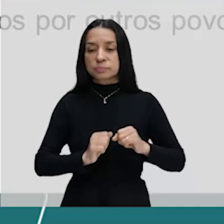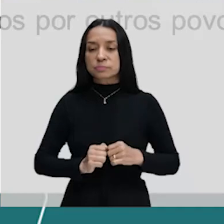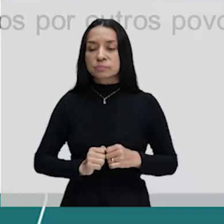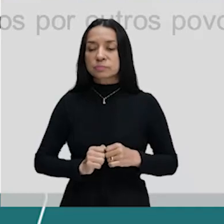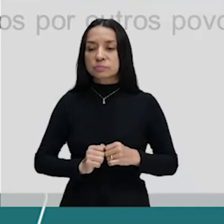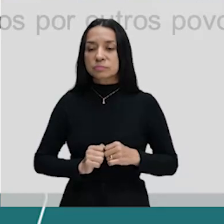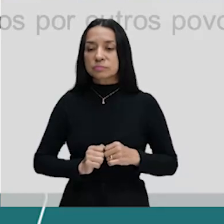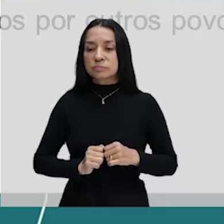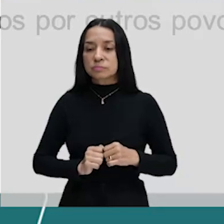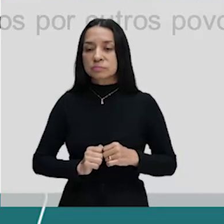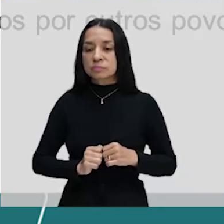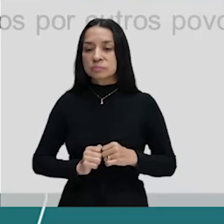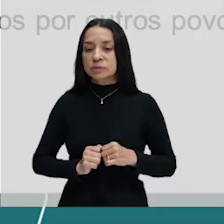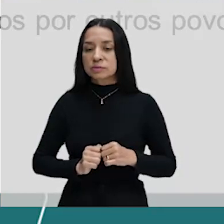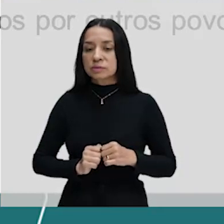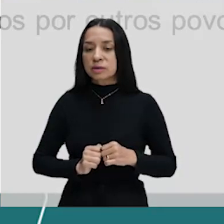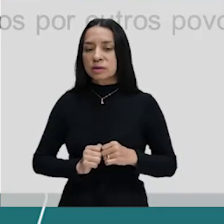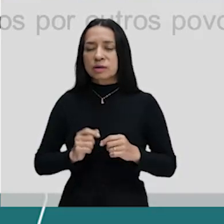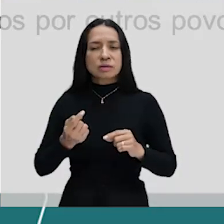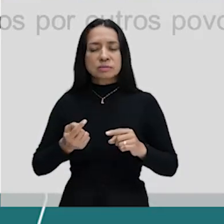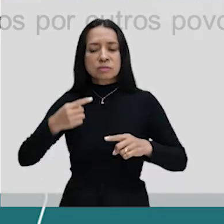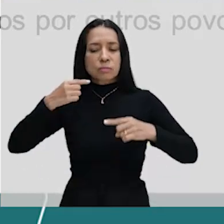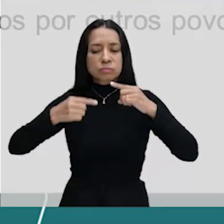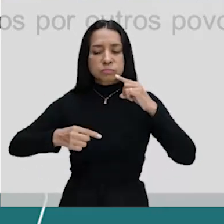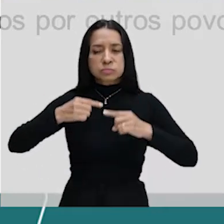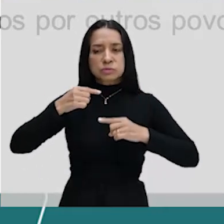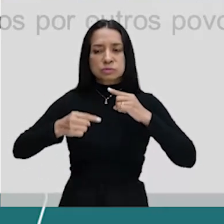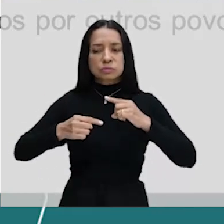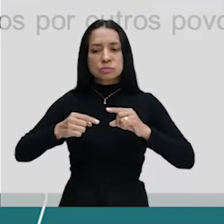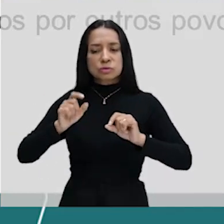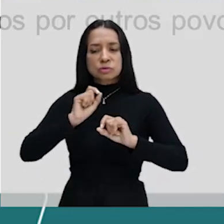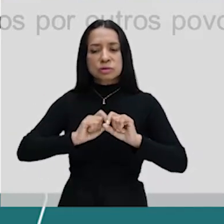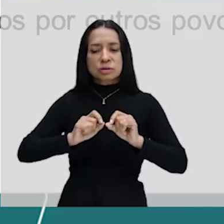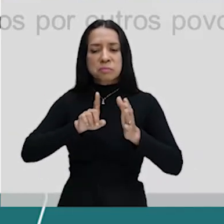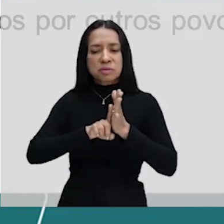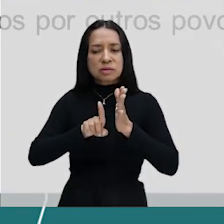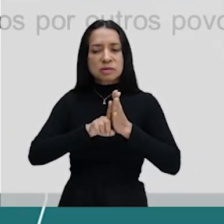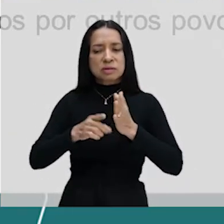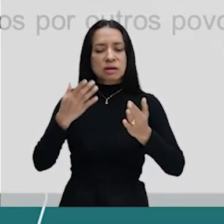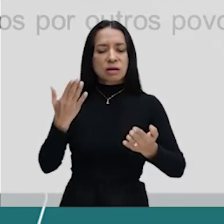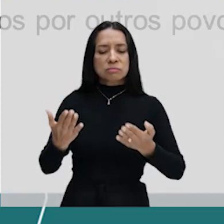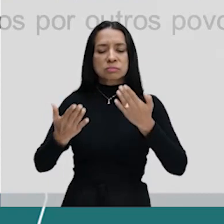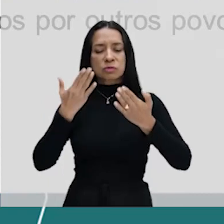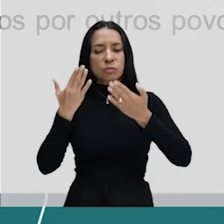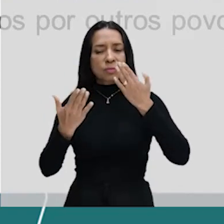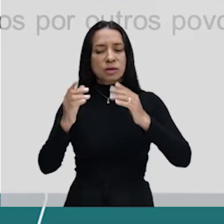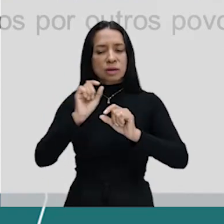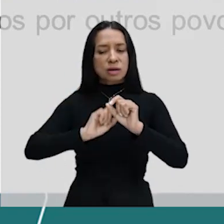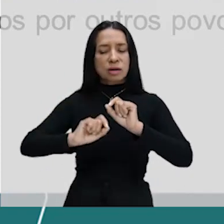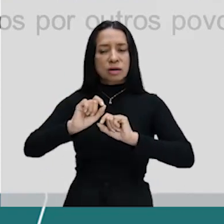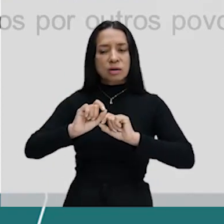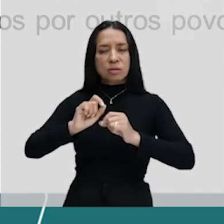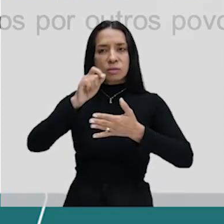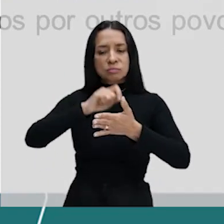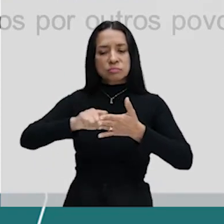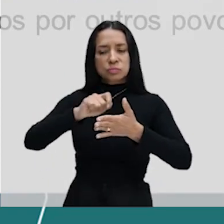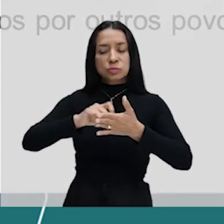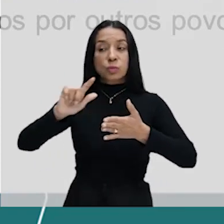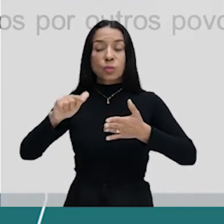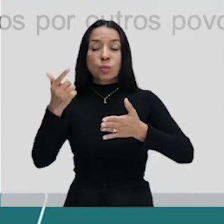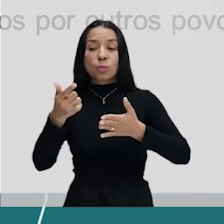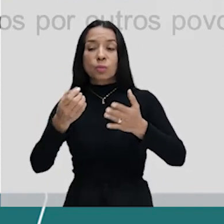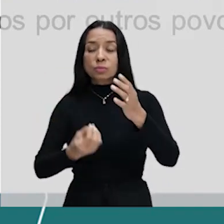vão, inclusive, confrontar o que está escrito na Bíblia com outros documentos, com